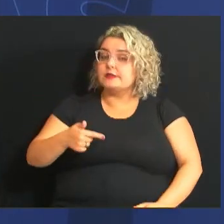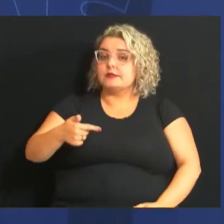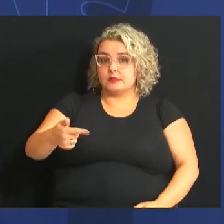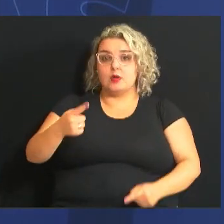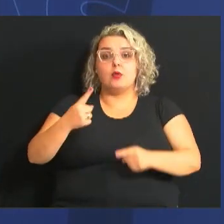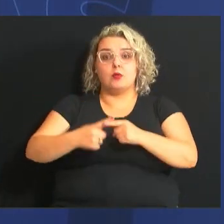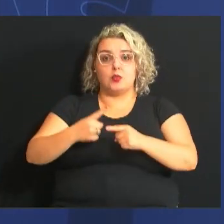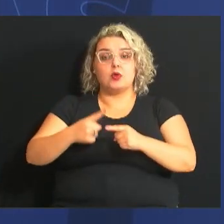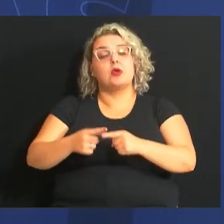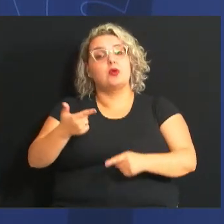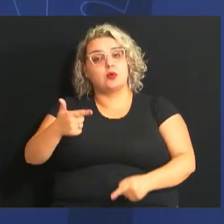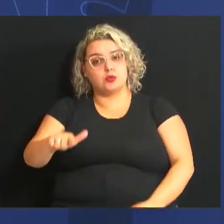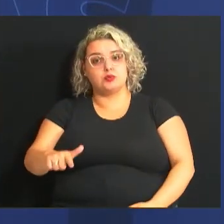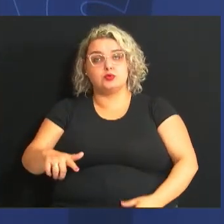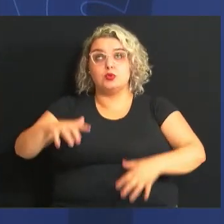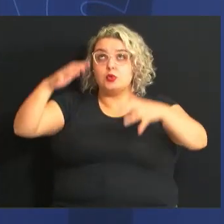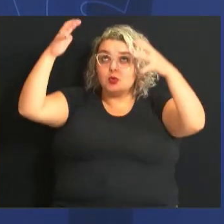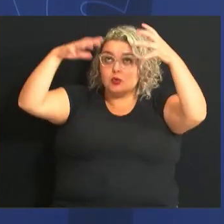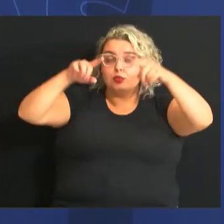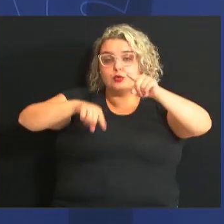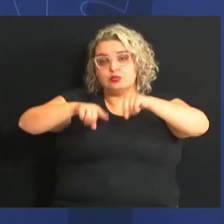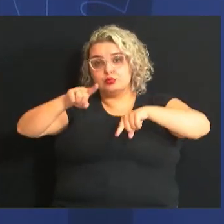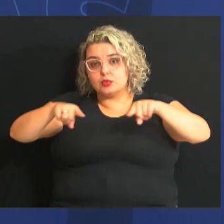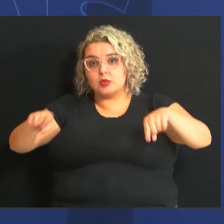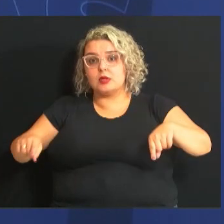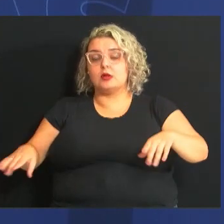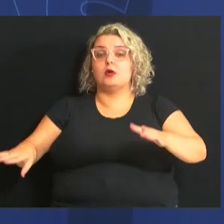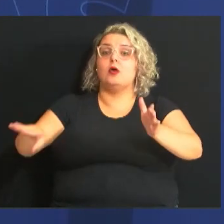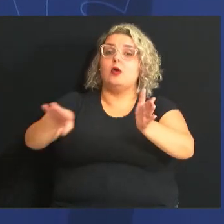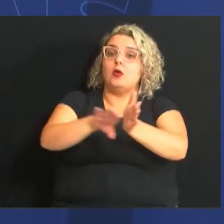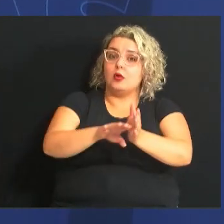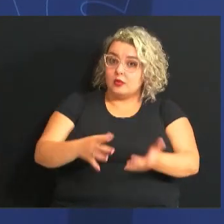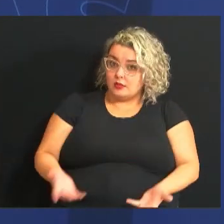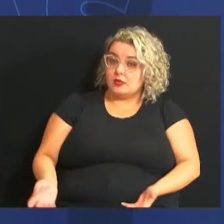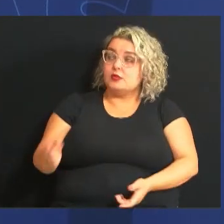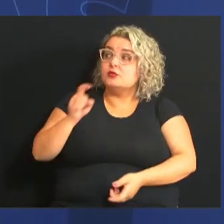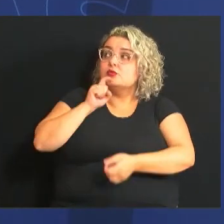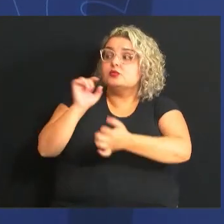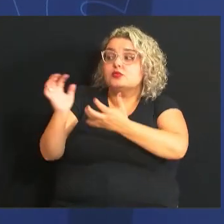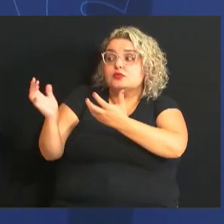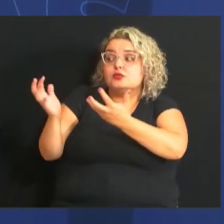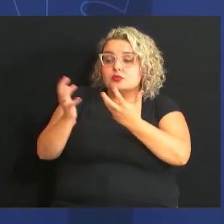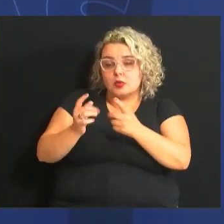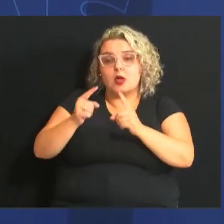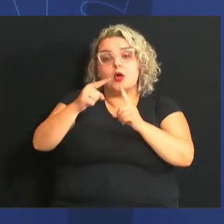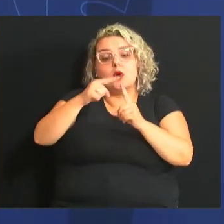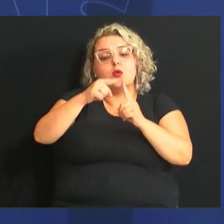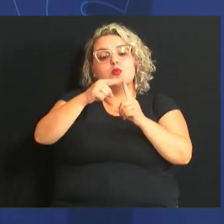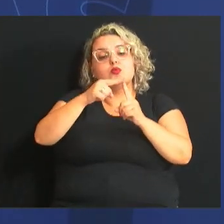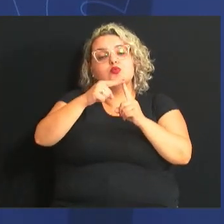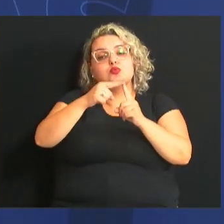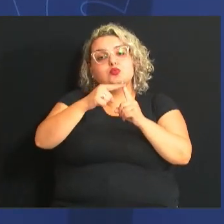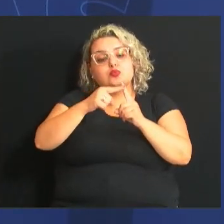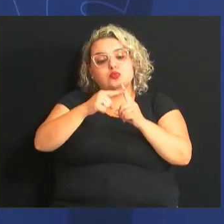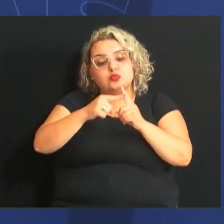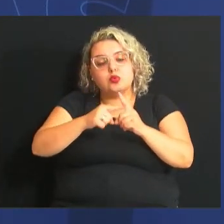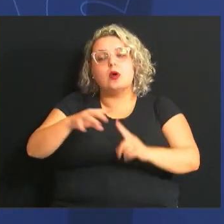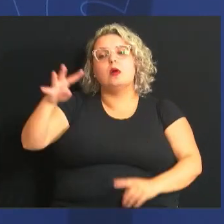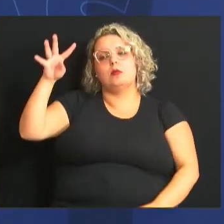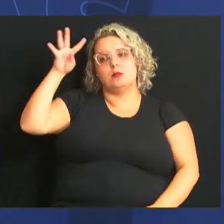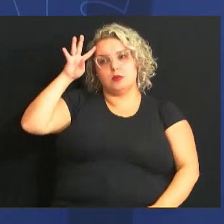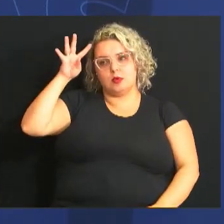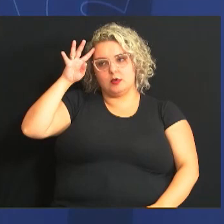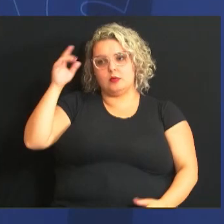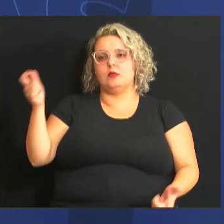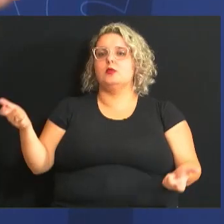esse tempo instável. E com a chegada de uma frente fria, as temperaturas para esta quarta-feira